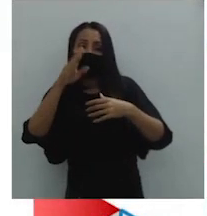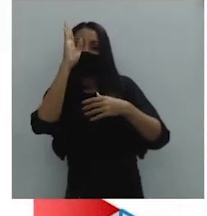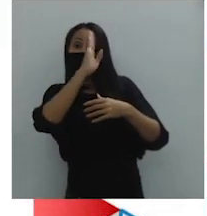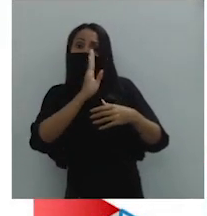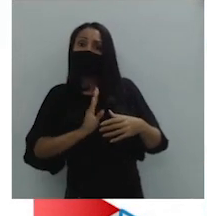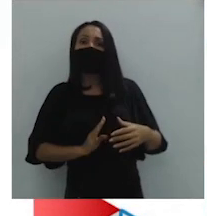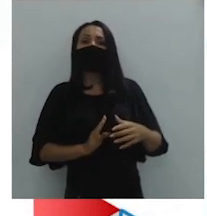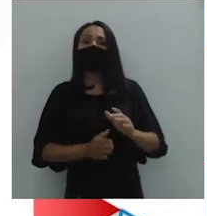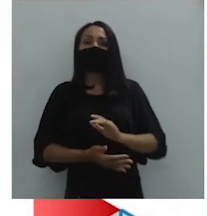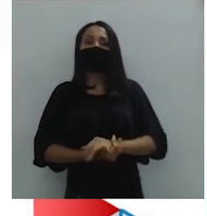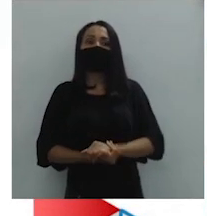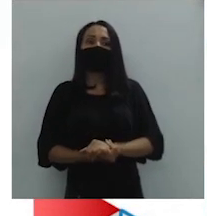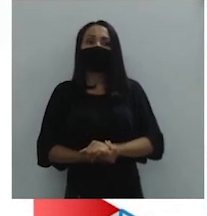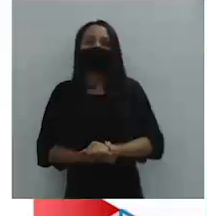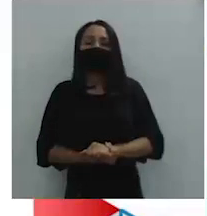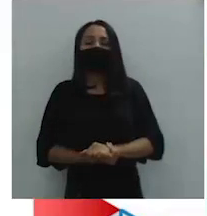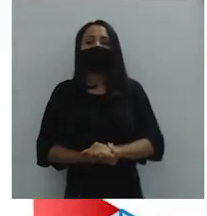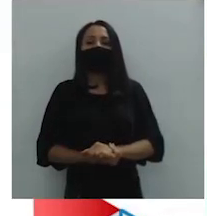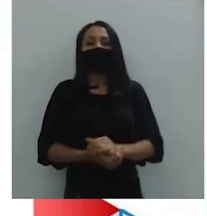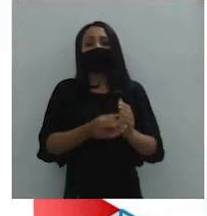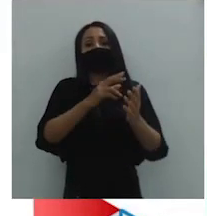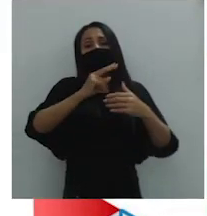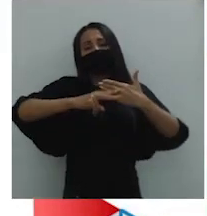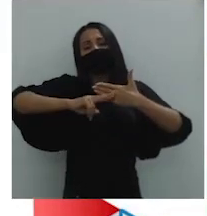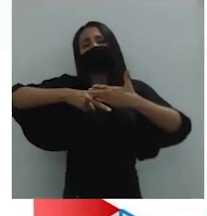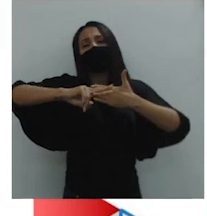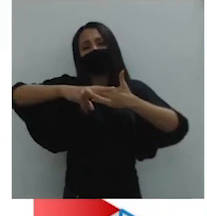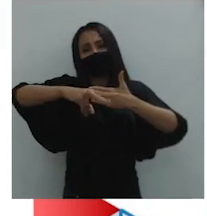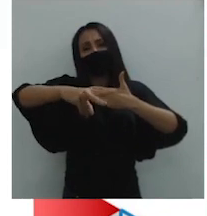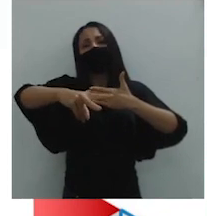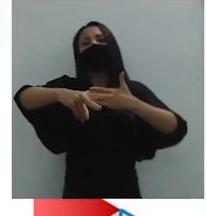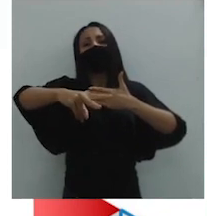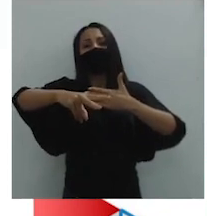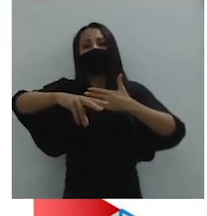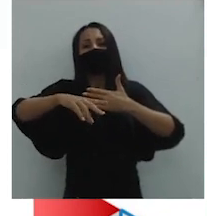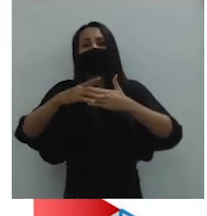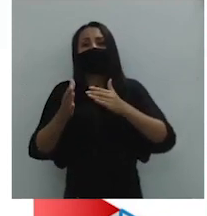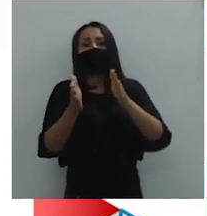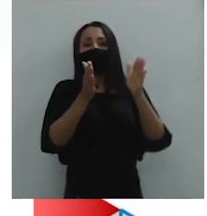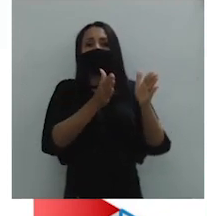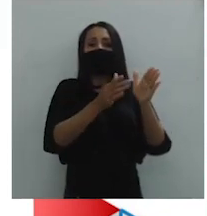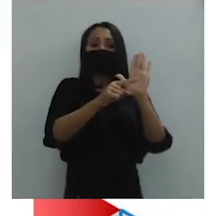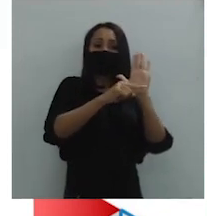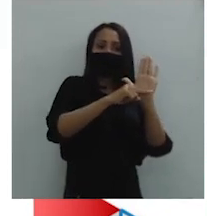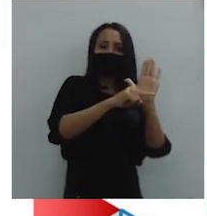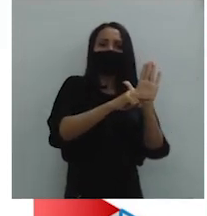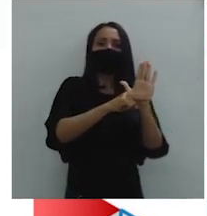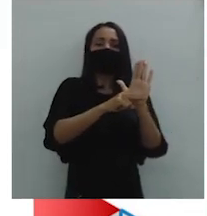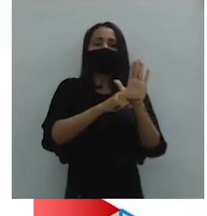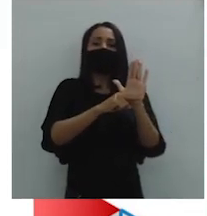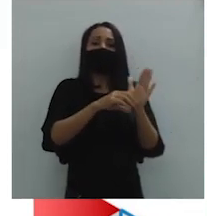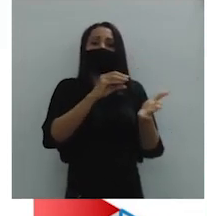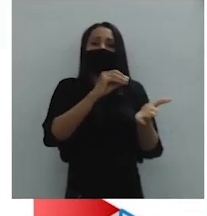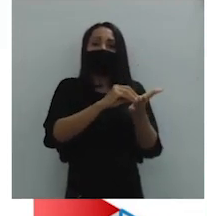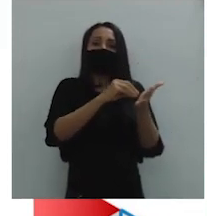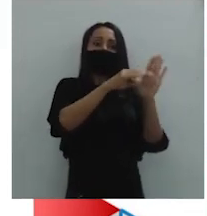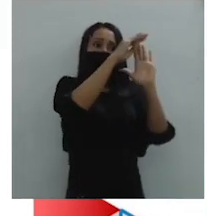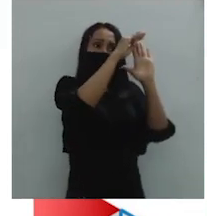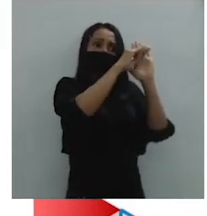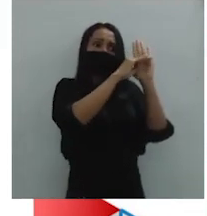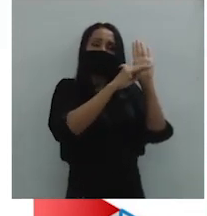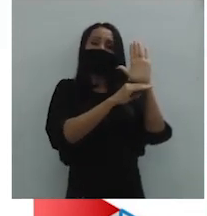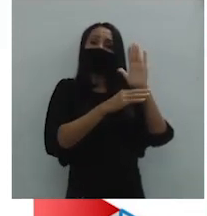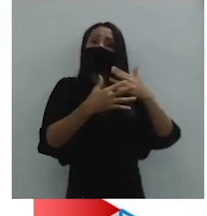Isso trará uma série de consequências e, em sua maior parte, negativa. A falta de planejamento